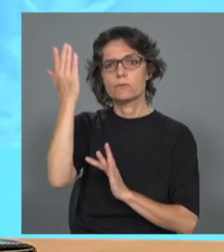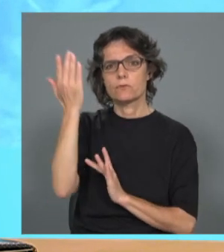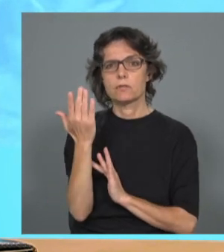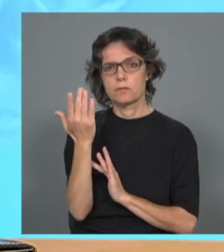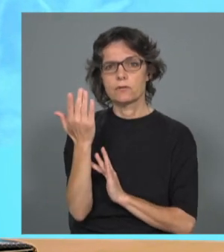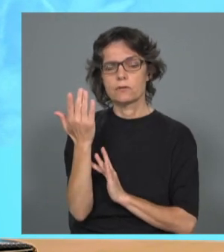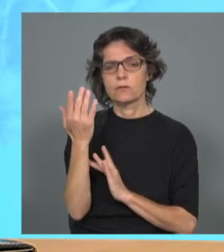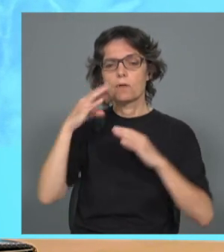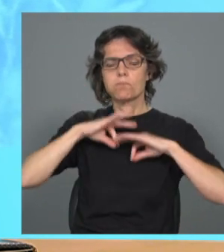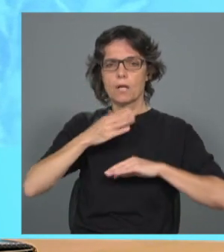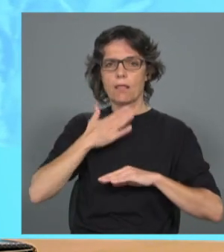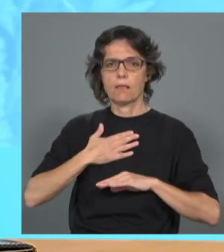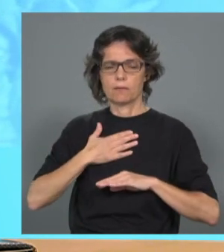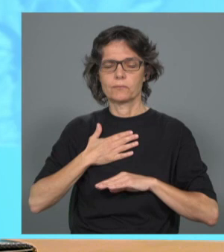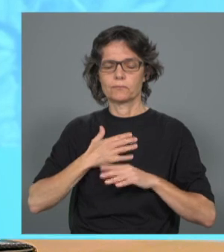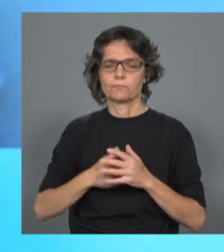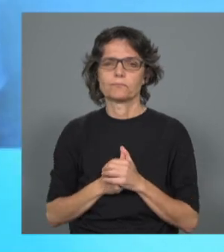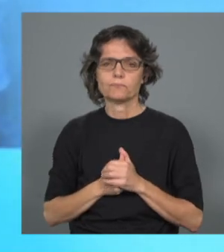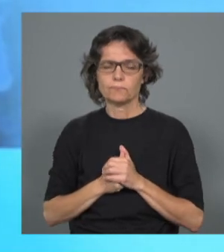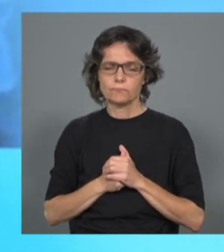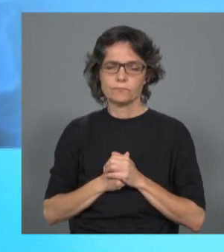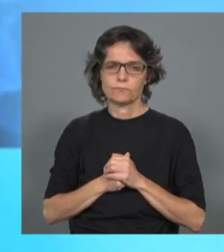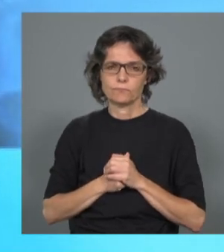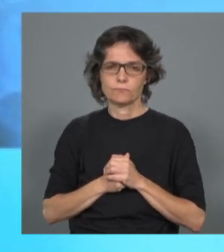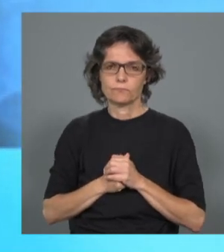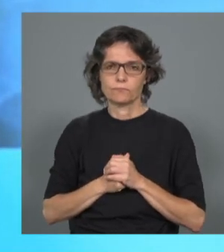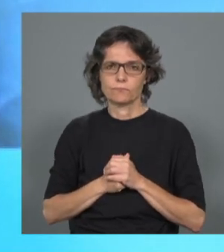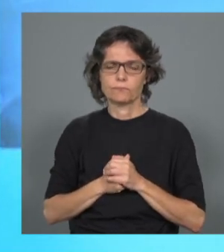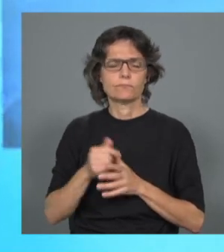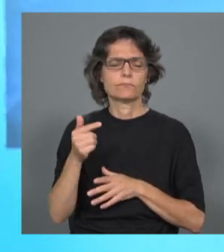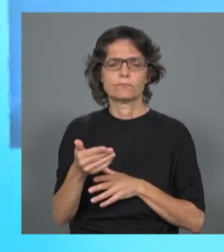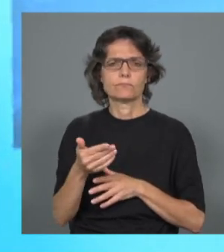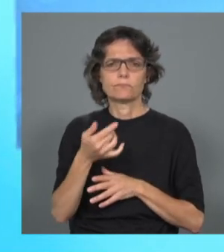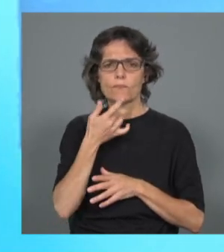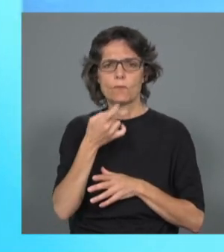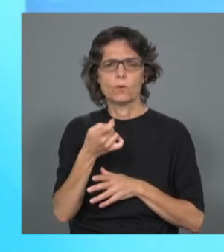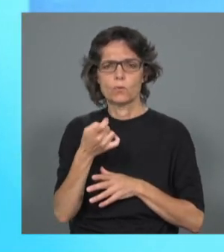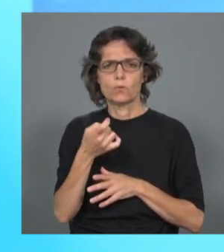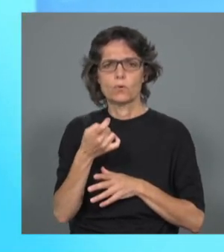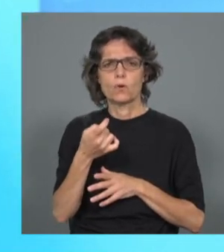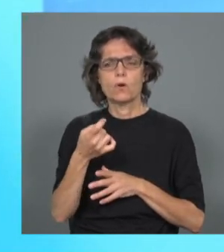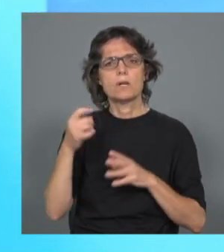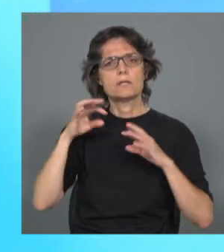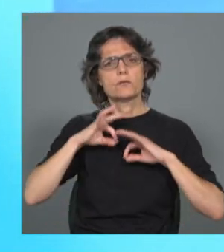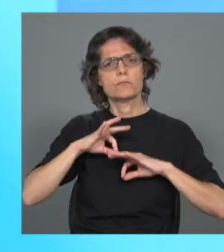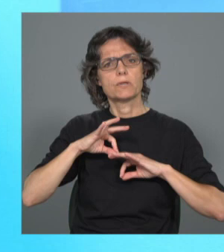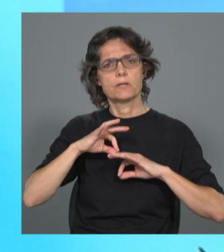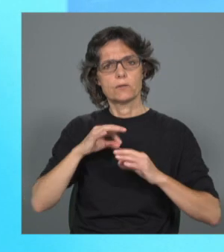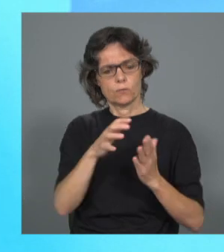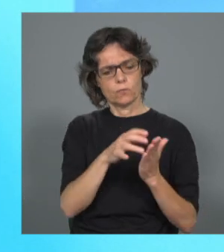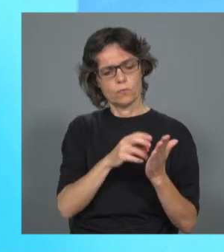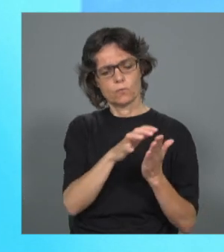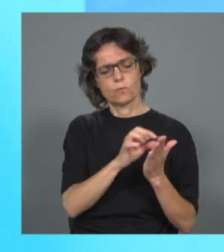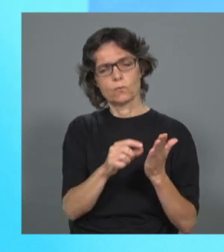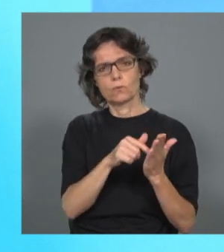transmite o Espírito. E em que circunstâncias aconteceu precisamente essa transmissão do Espírito, como descreve na primeira leitura